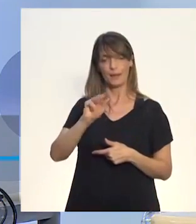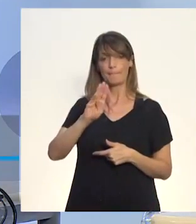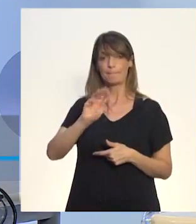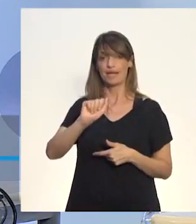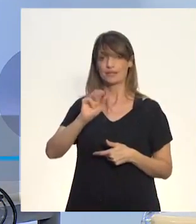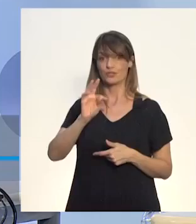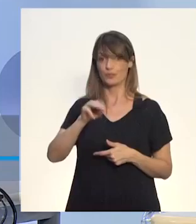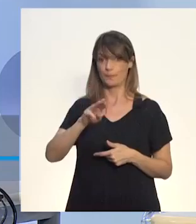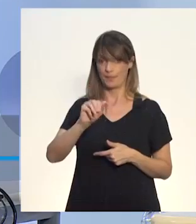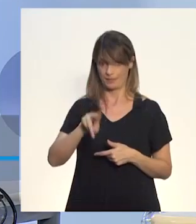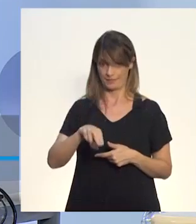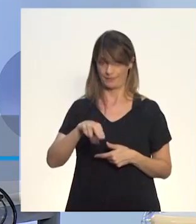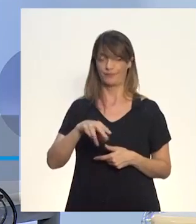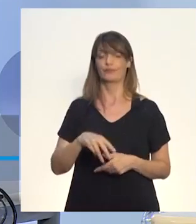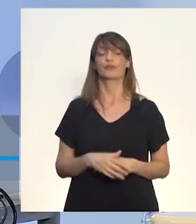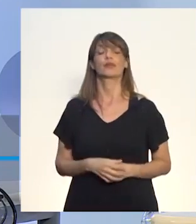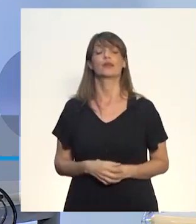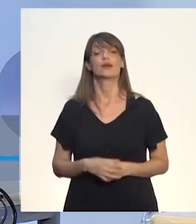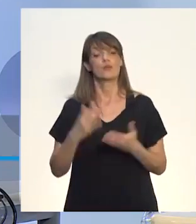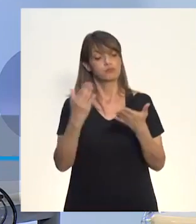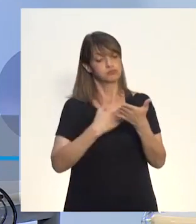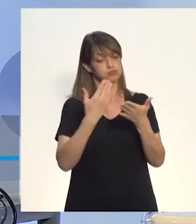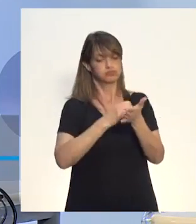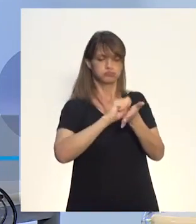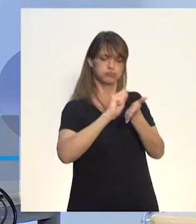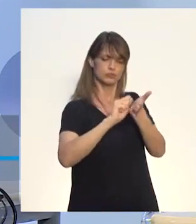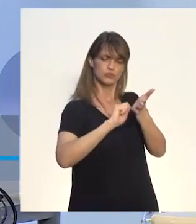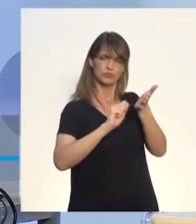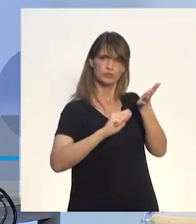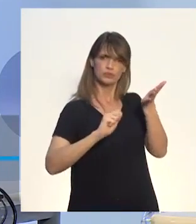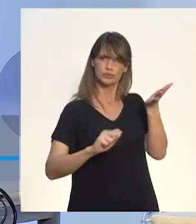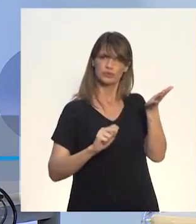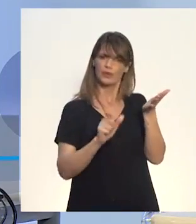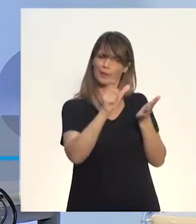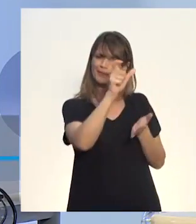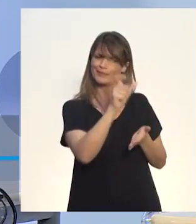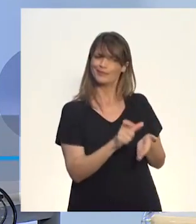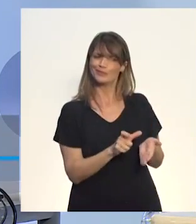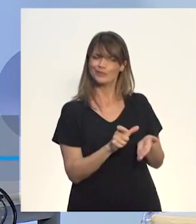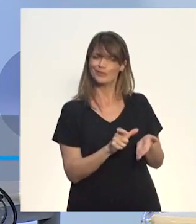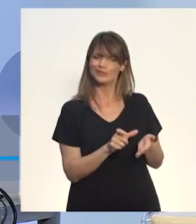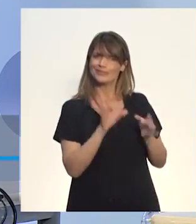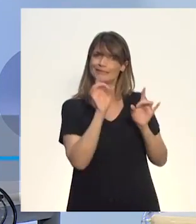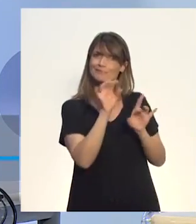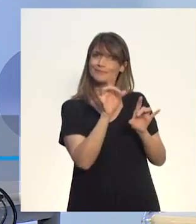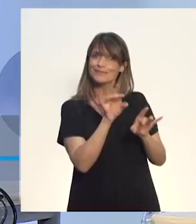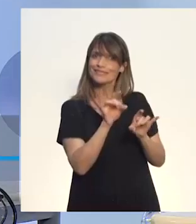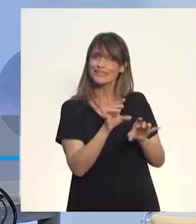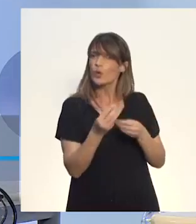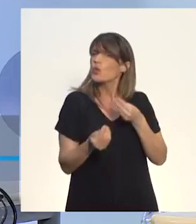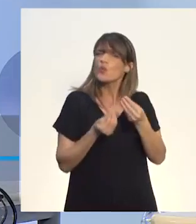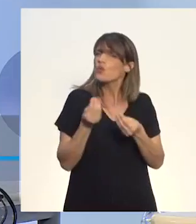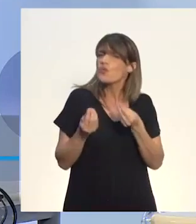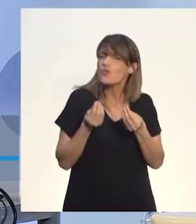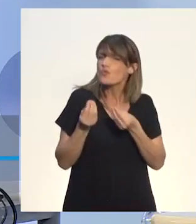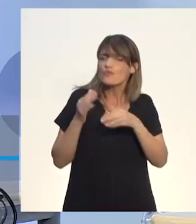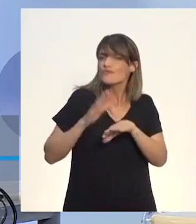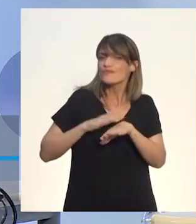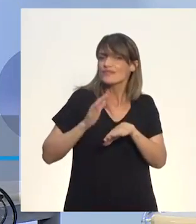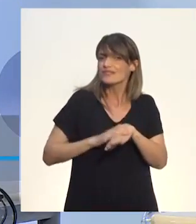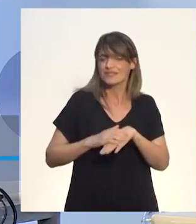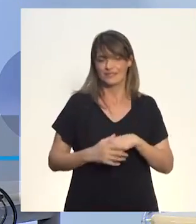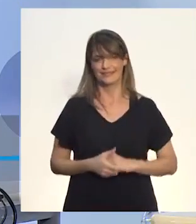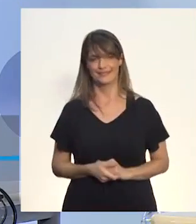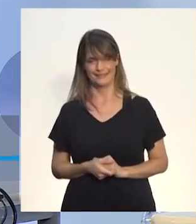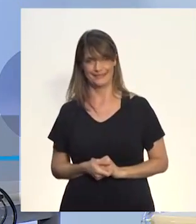era assim uma personalidade muito peculiar. Como que ele fazia, né? Ele sabia que